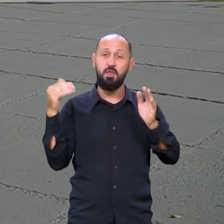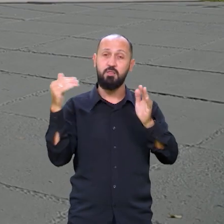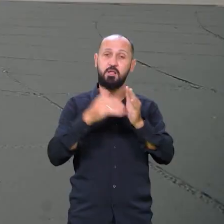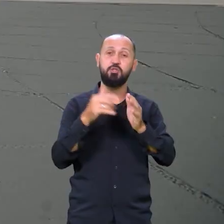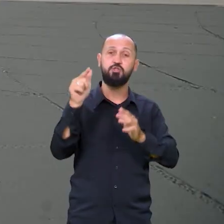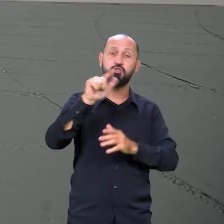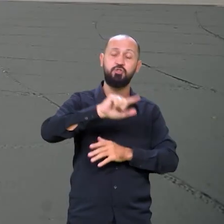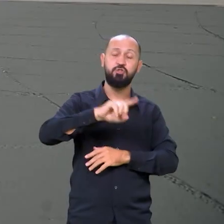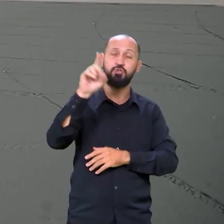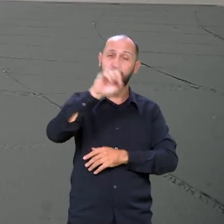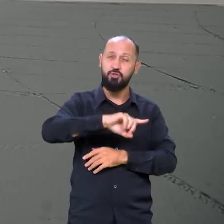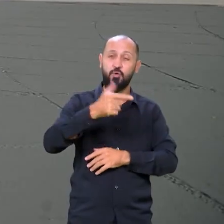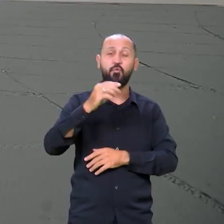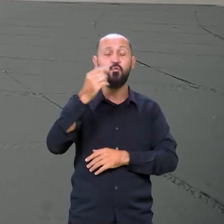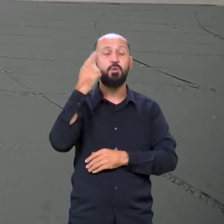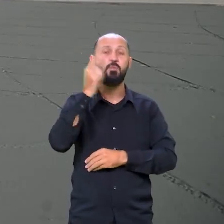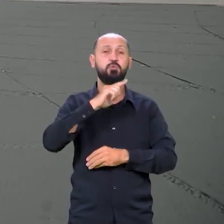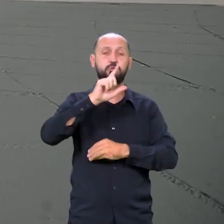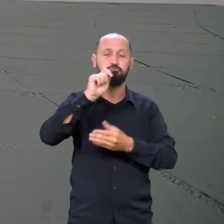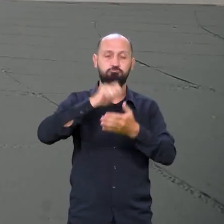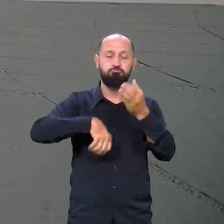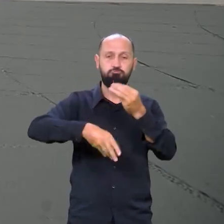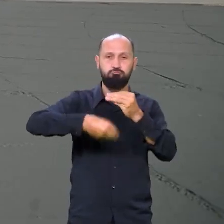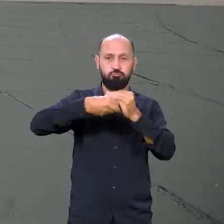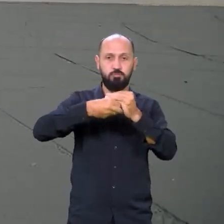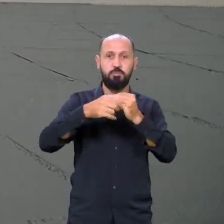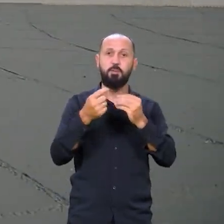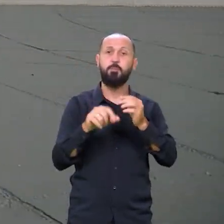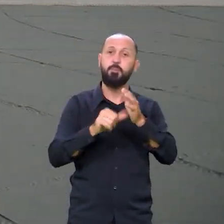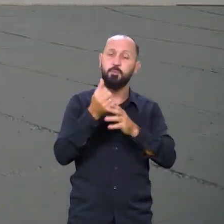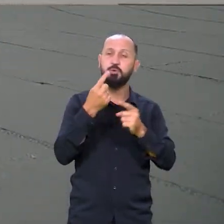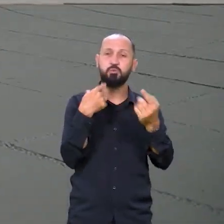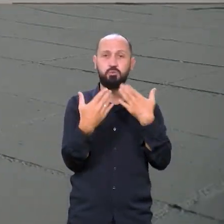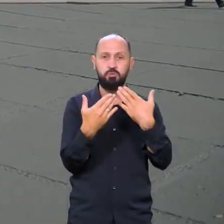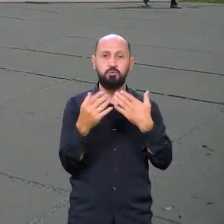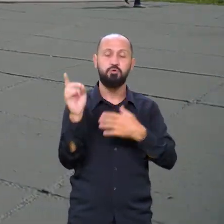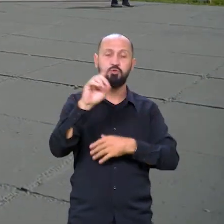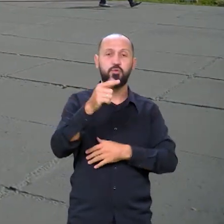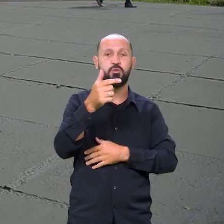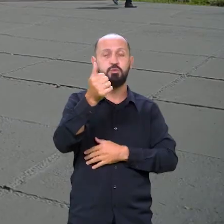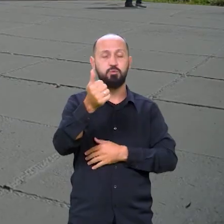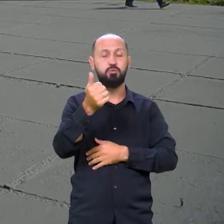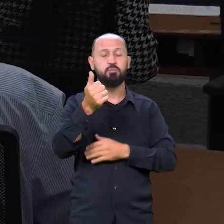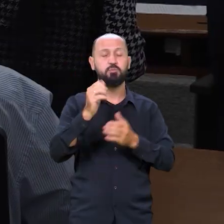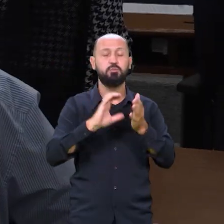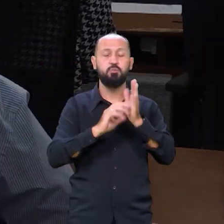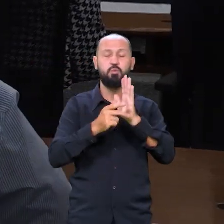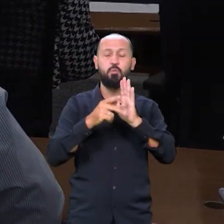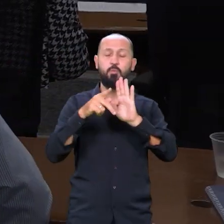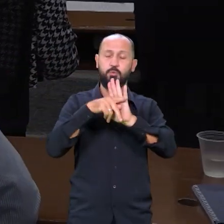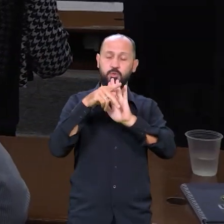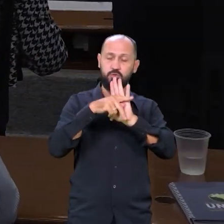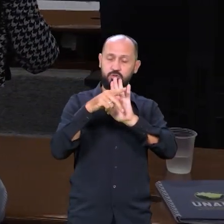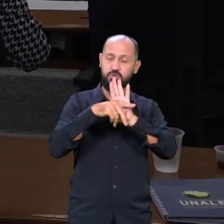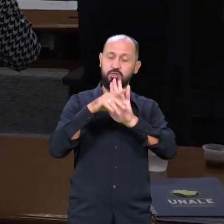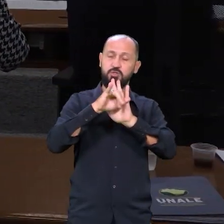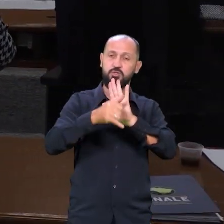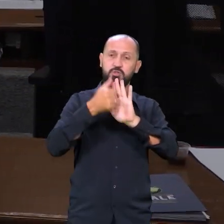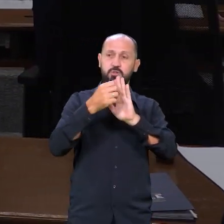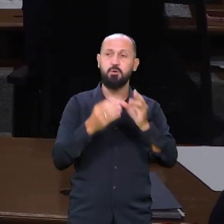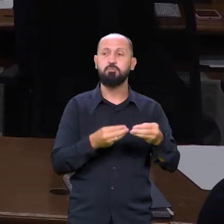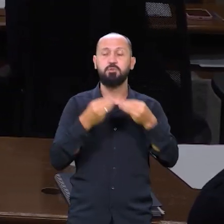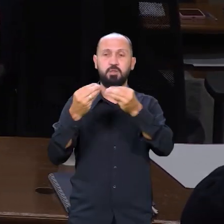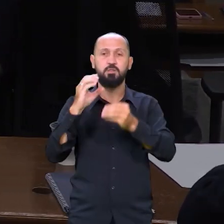junho. Os deputados têm até o dia 20 para sugerir emendas para votação em primeira discussão. No dia 21, o PL